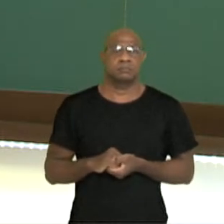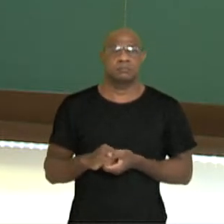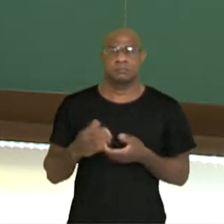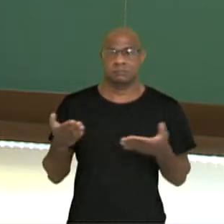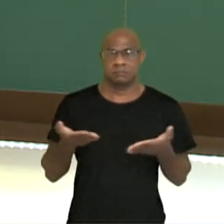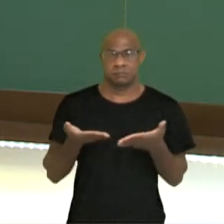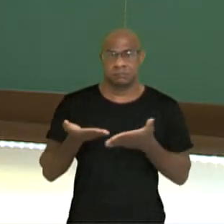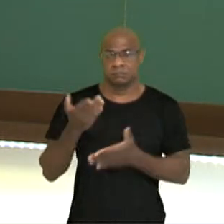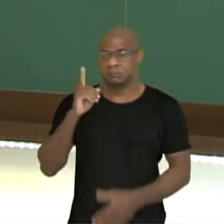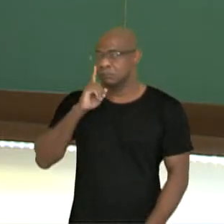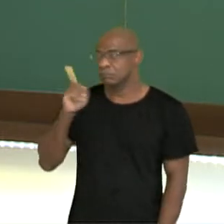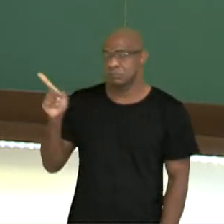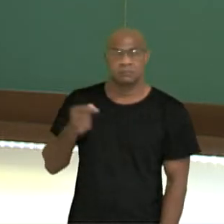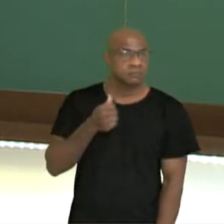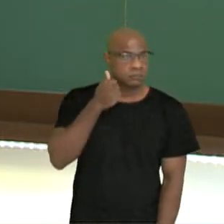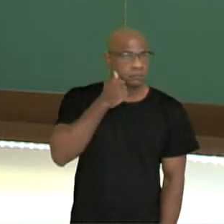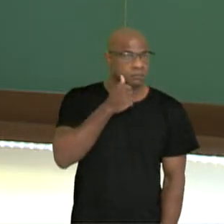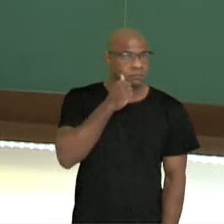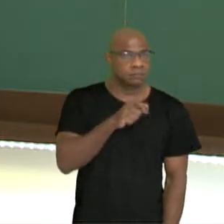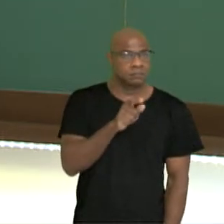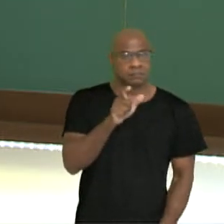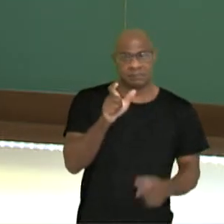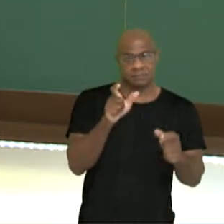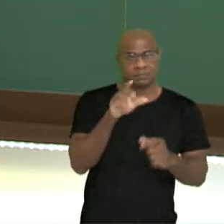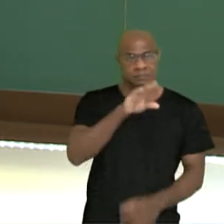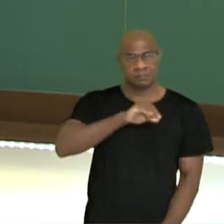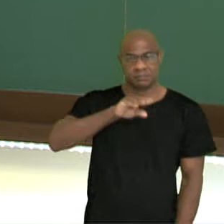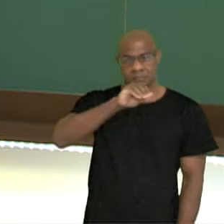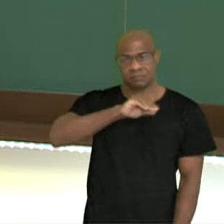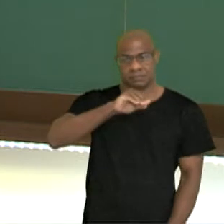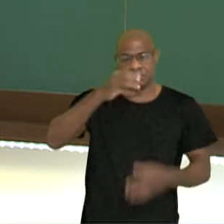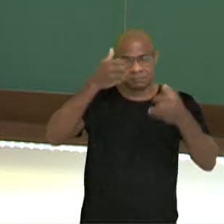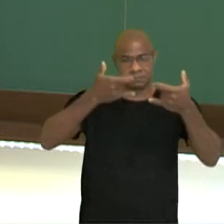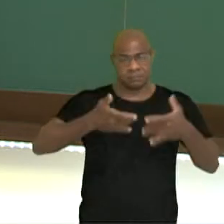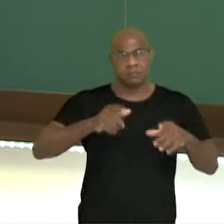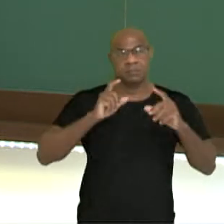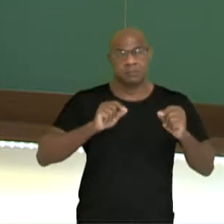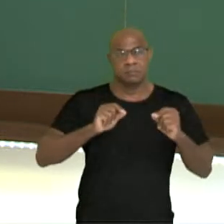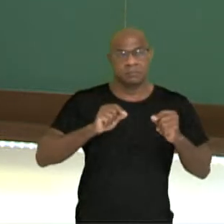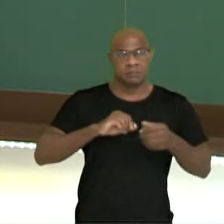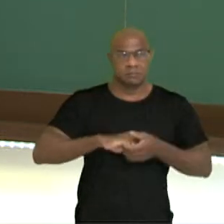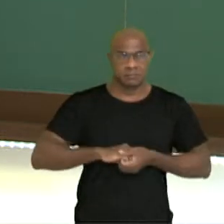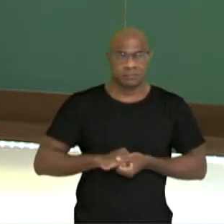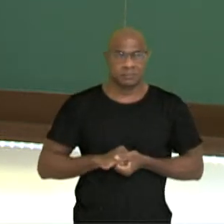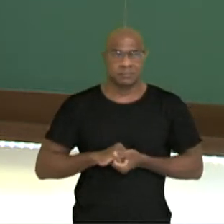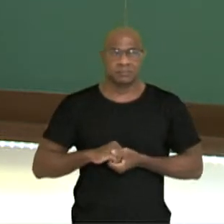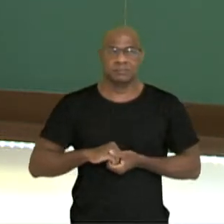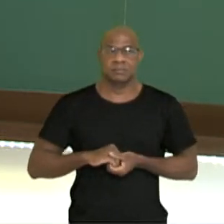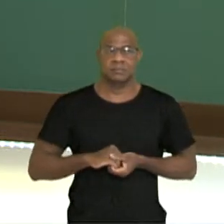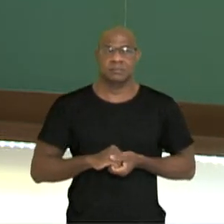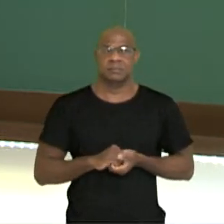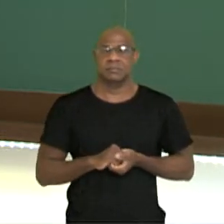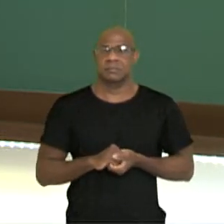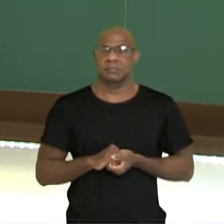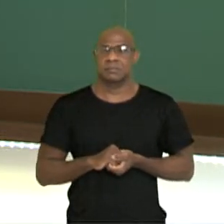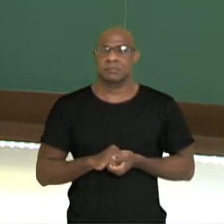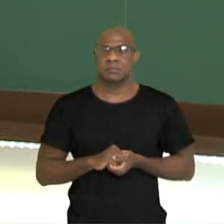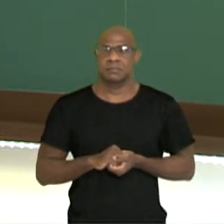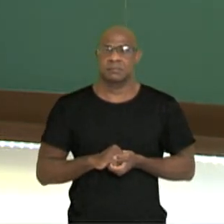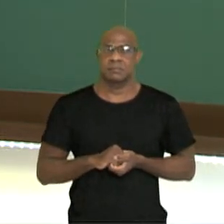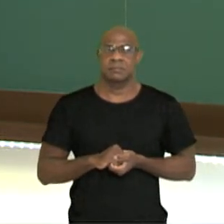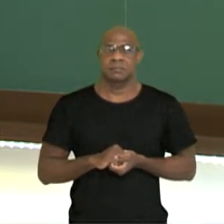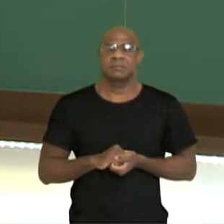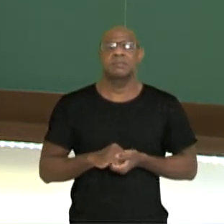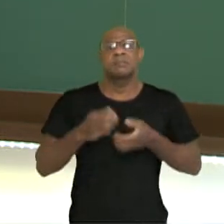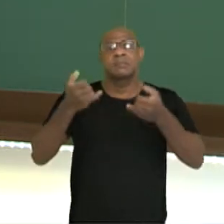primeiro caso aqui que a moça loira está falando, né? I can communicate with people very fast and find any information I need. Ela